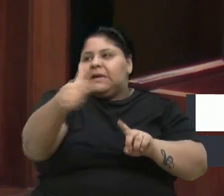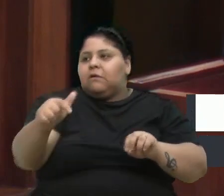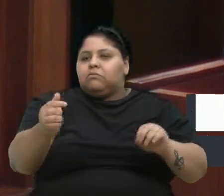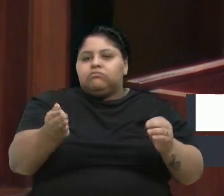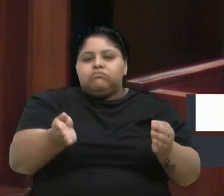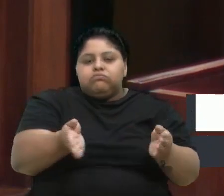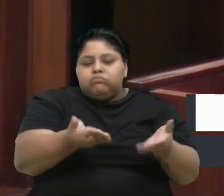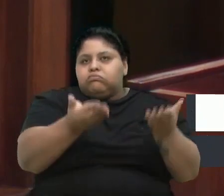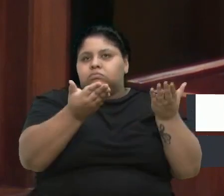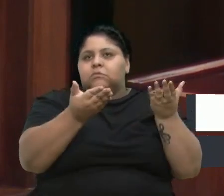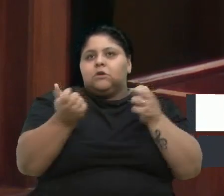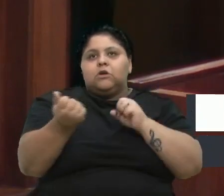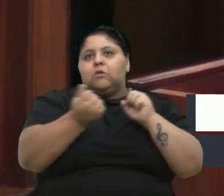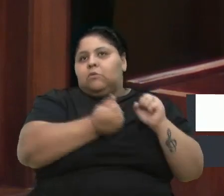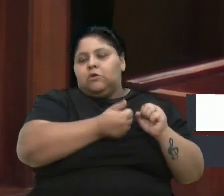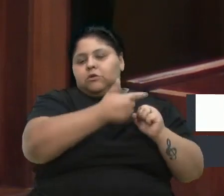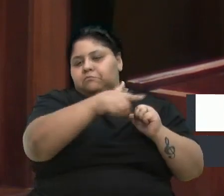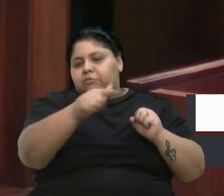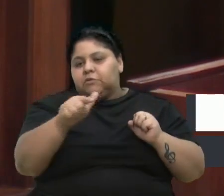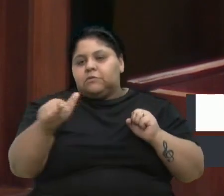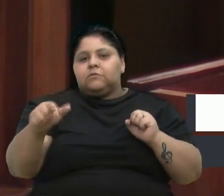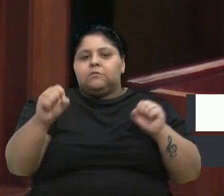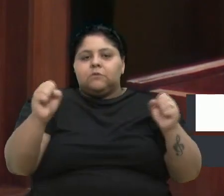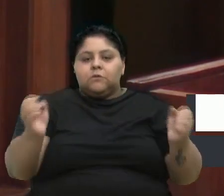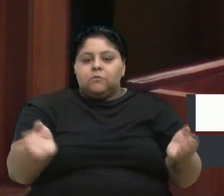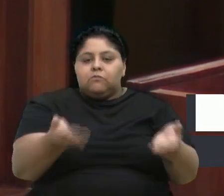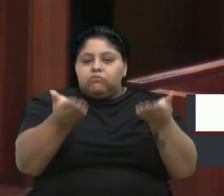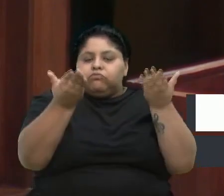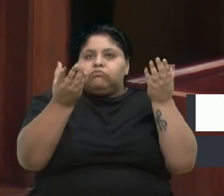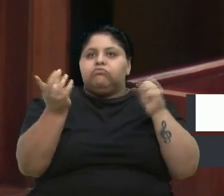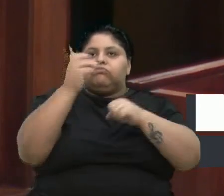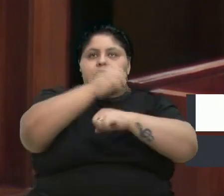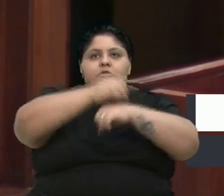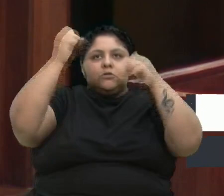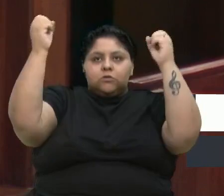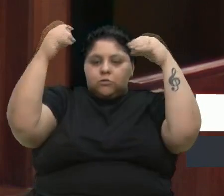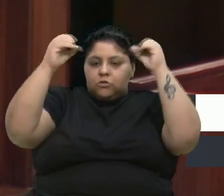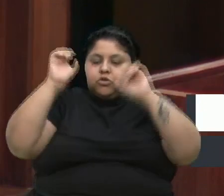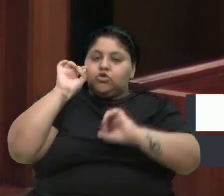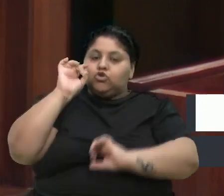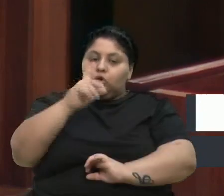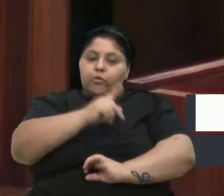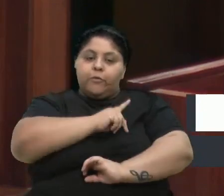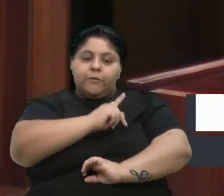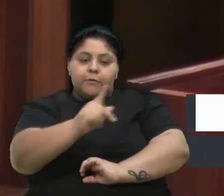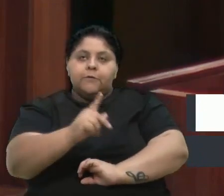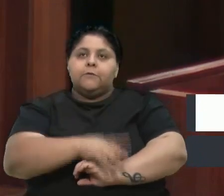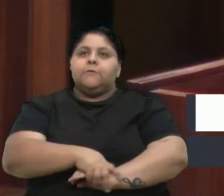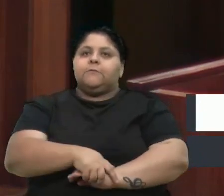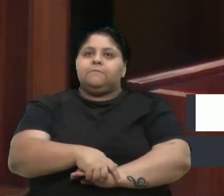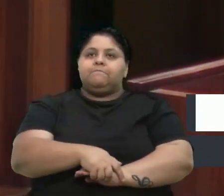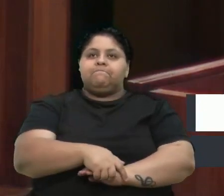que aconteçam outros eventos ali, e inclusive em dia de chuva. Era isso, senhor presidente Cadório. Obrigado pela tolerância. Obrigado, vereador.